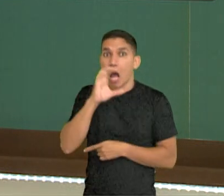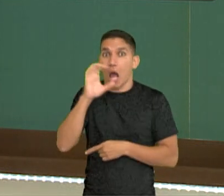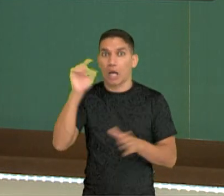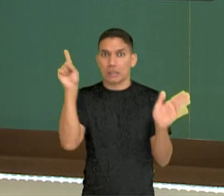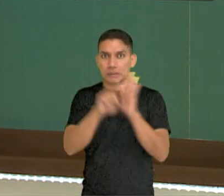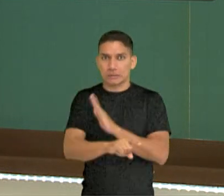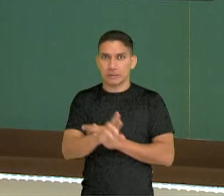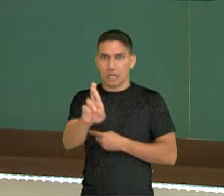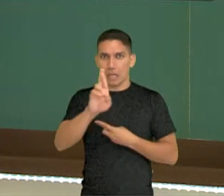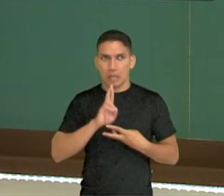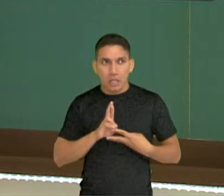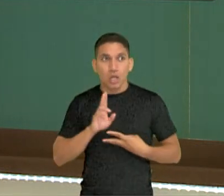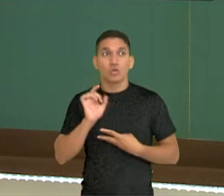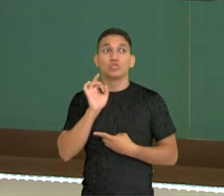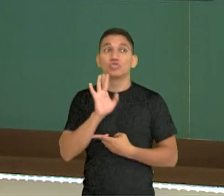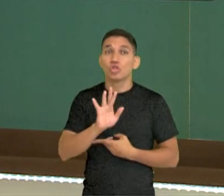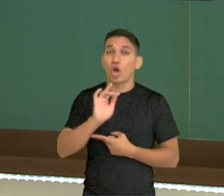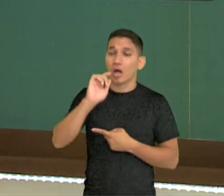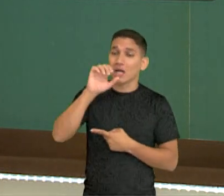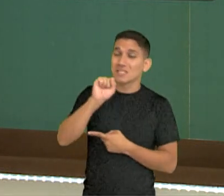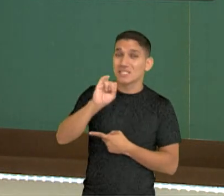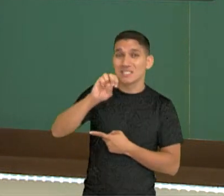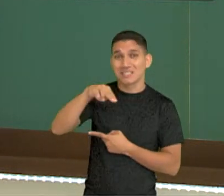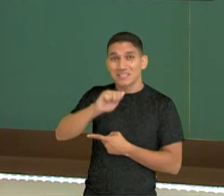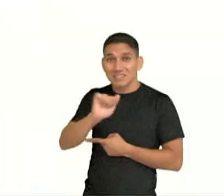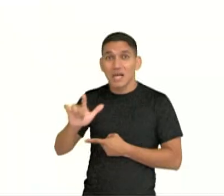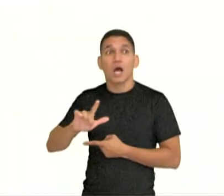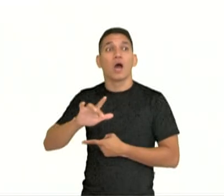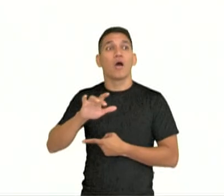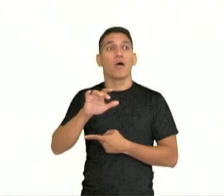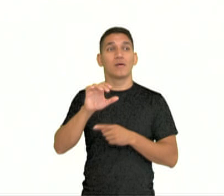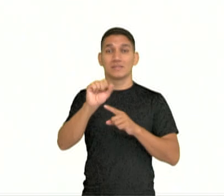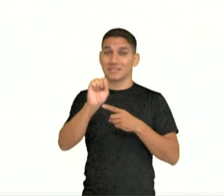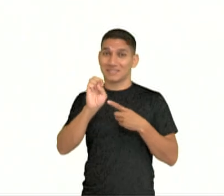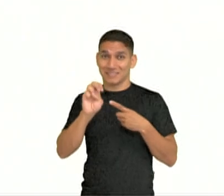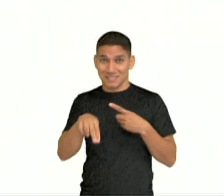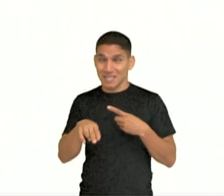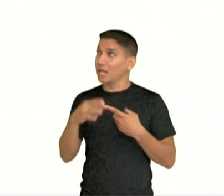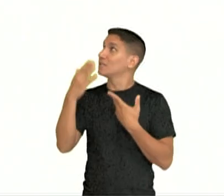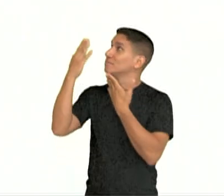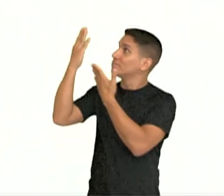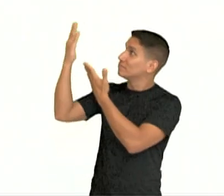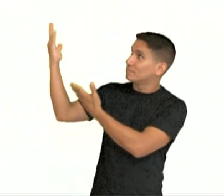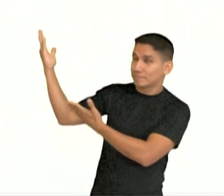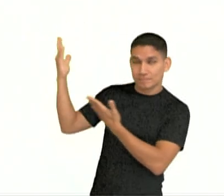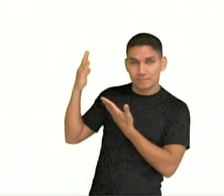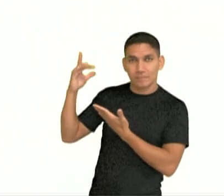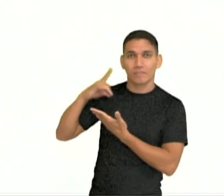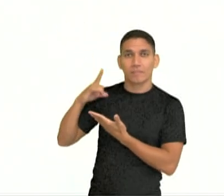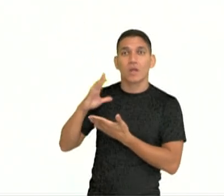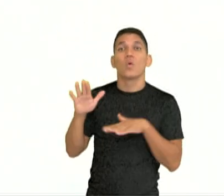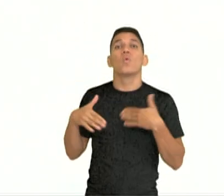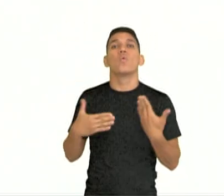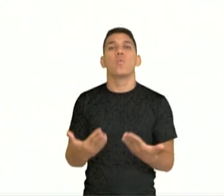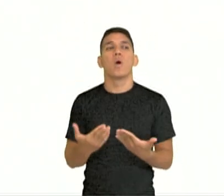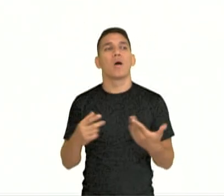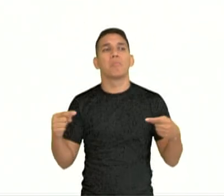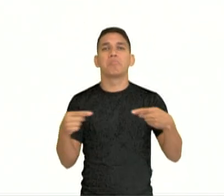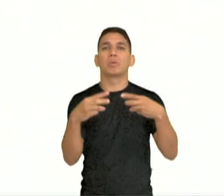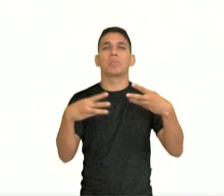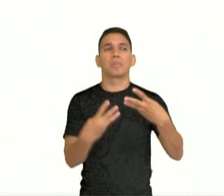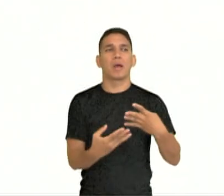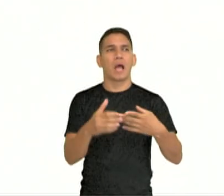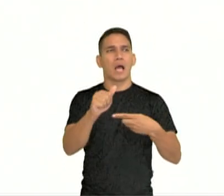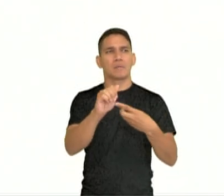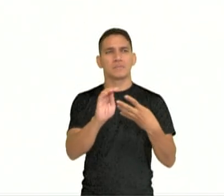vocês responderem. Somente os sinais do seno de π sobre 3, cosseno de 200 e tangente de 310